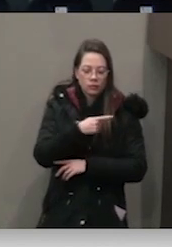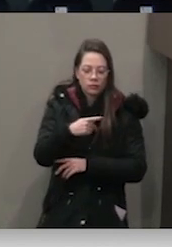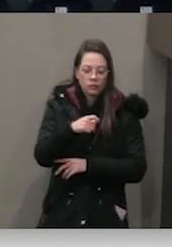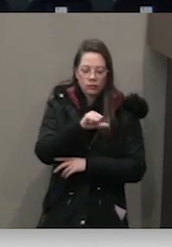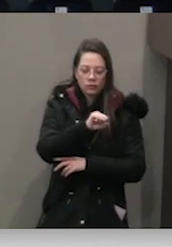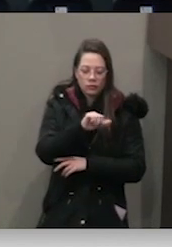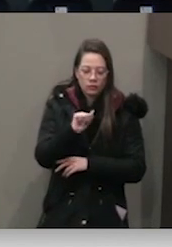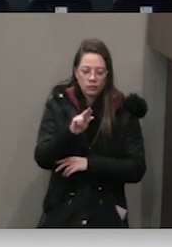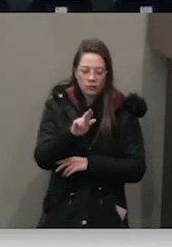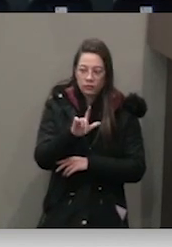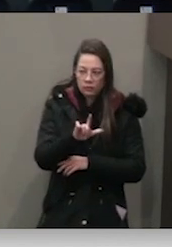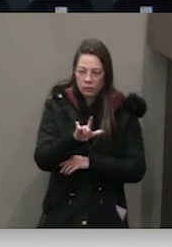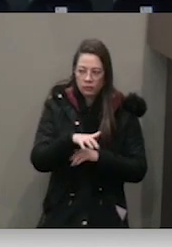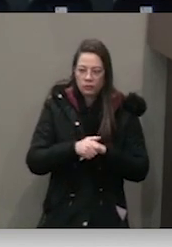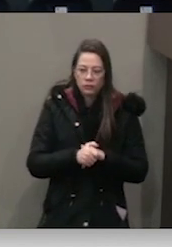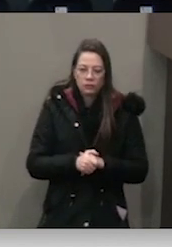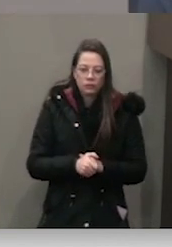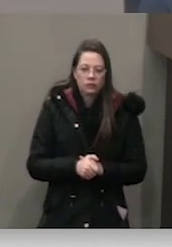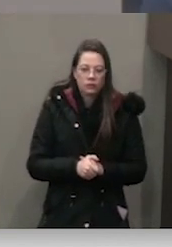Saul Spinelli.